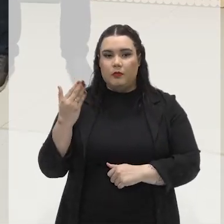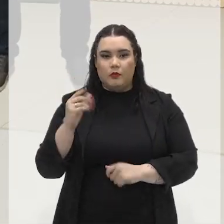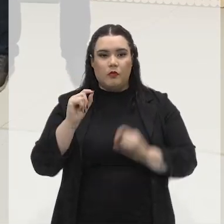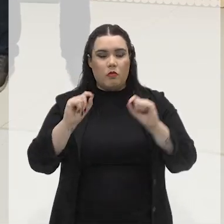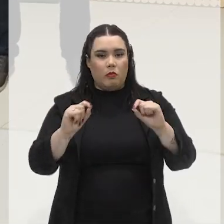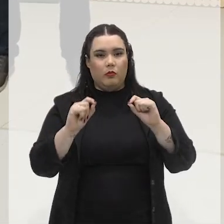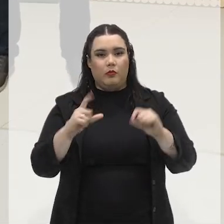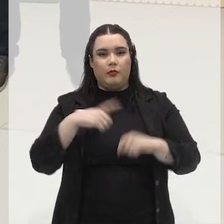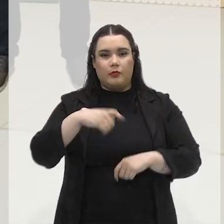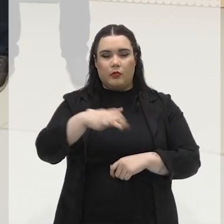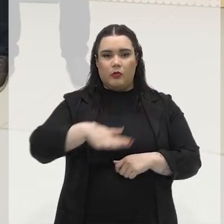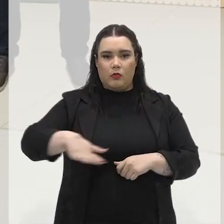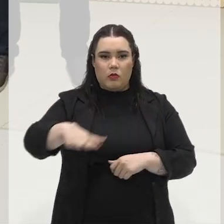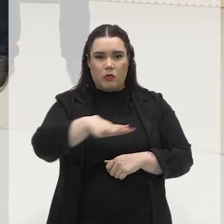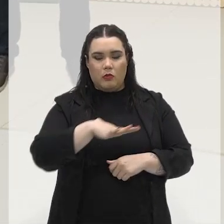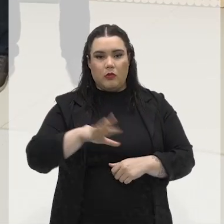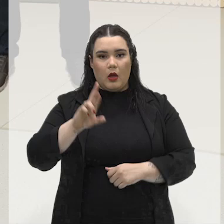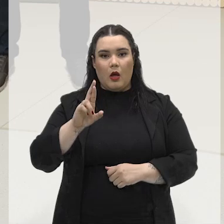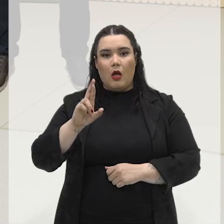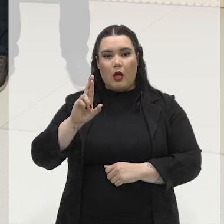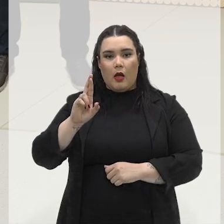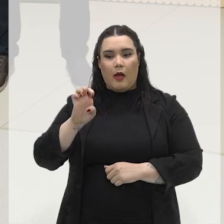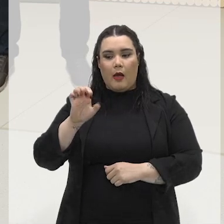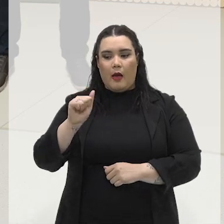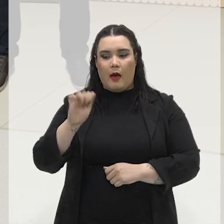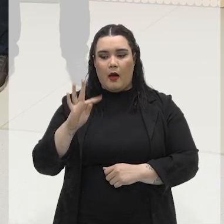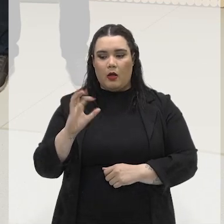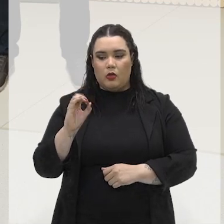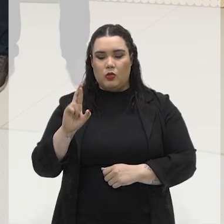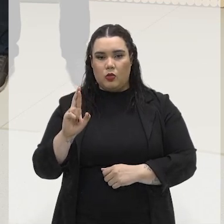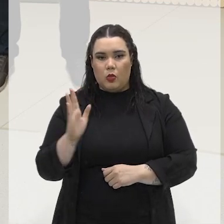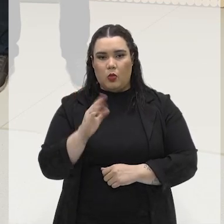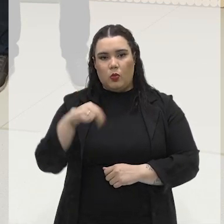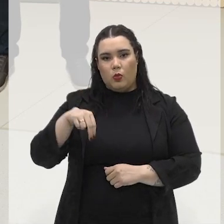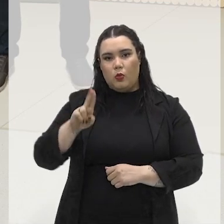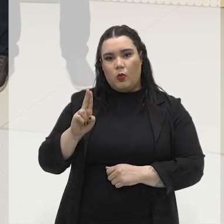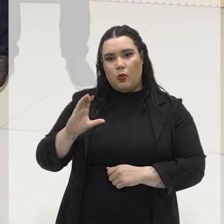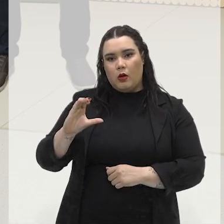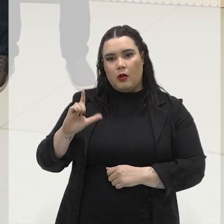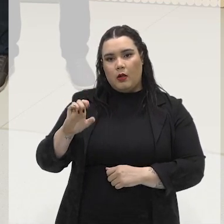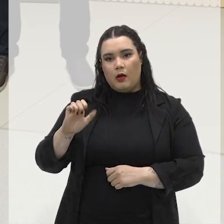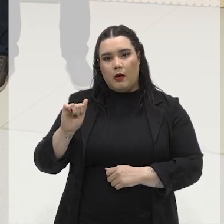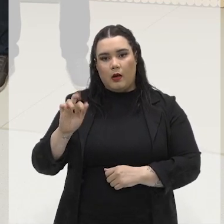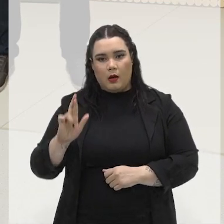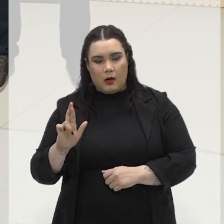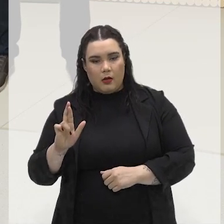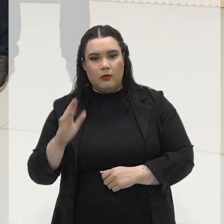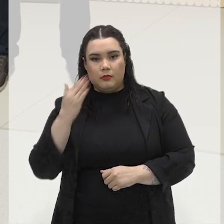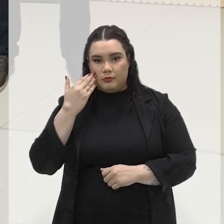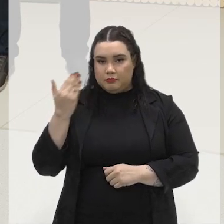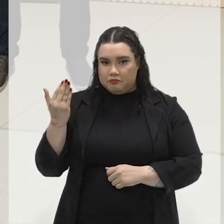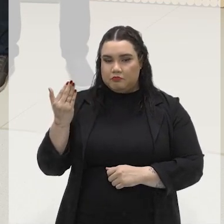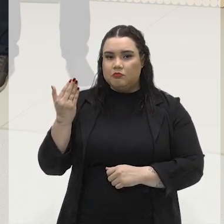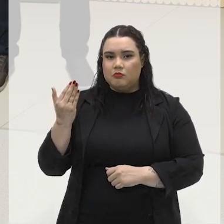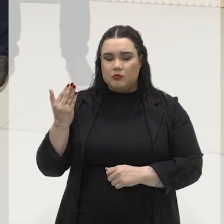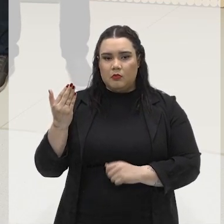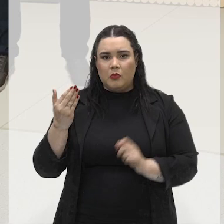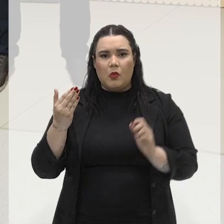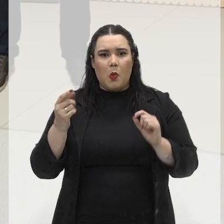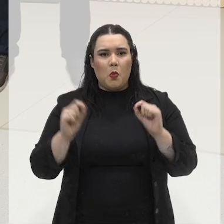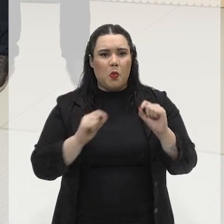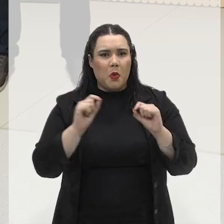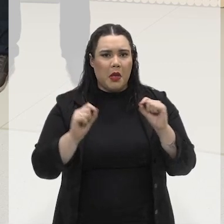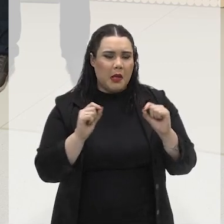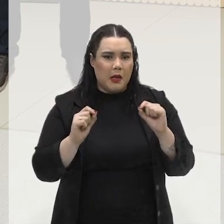nós temos um reator nuclear, tá, pessoal? E lá nesse reator nuclear, ó, a gente pode ter aqui,